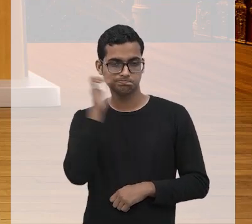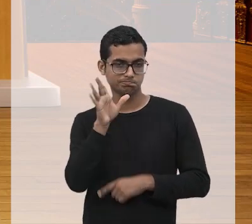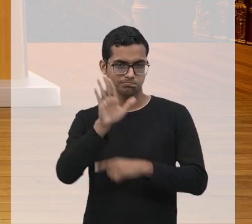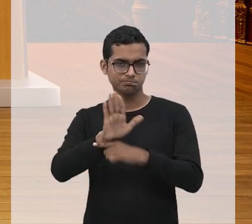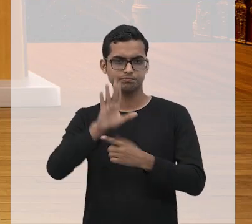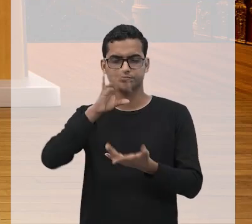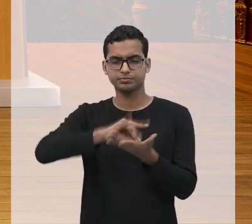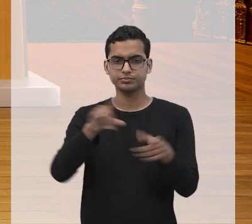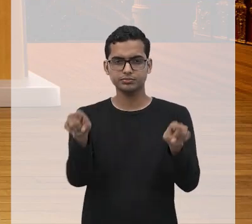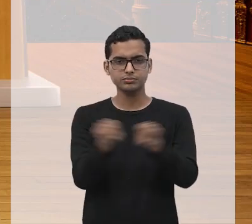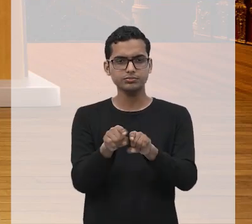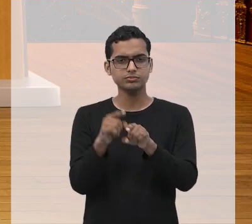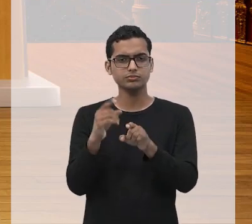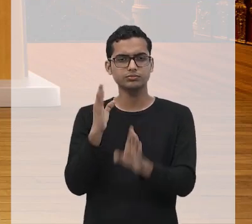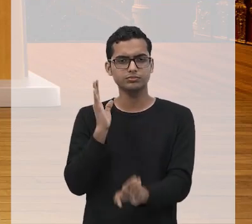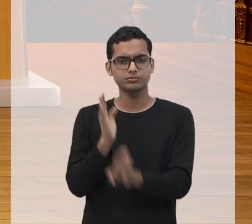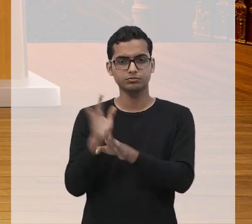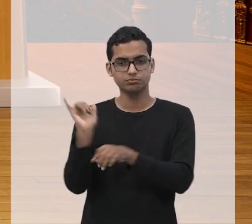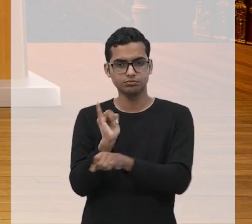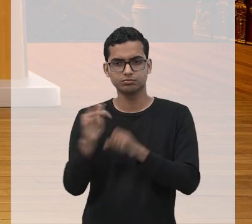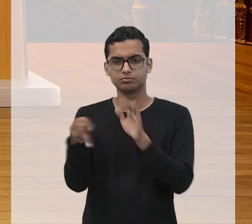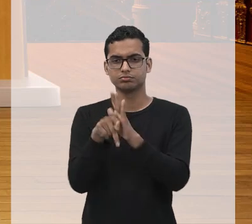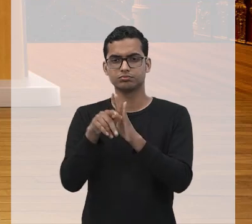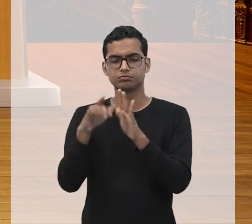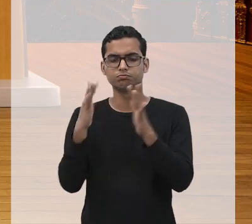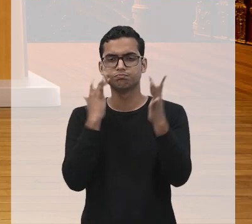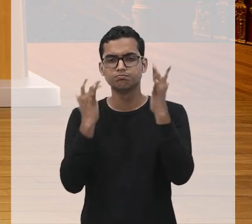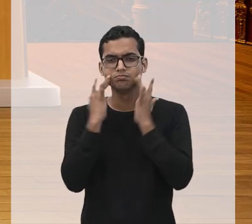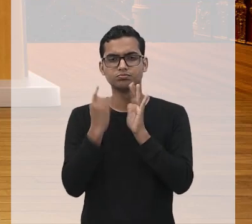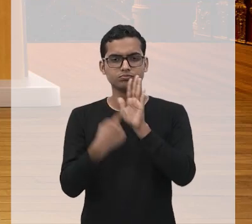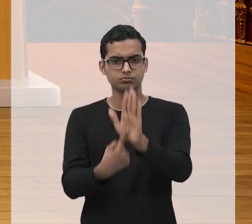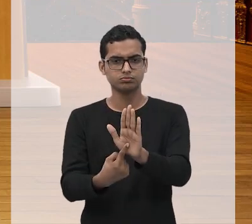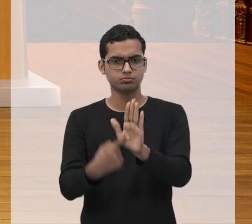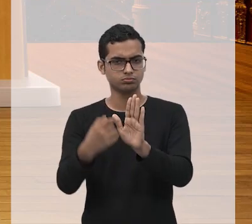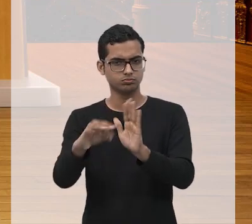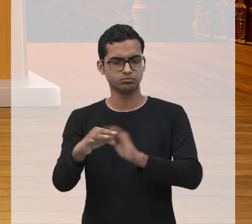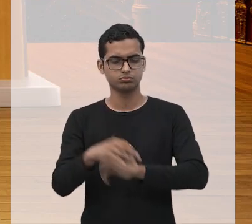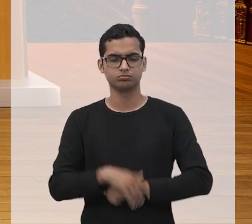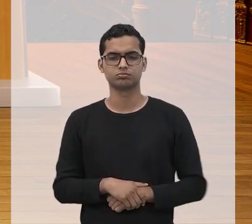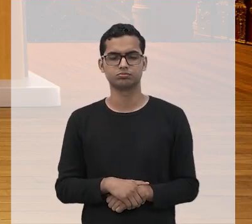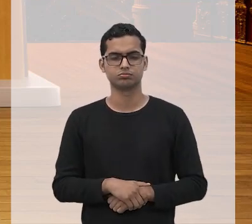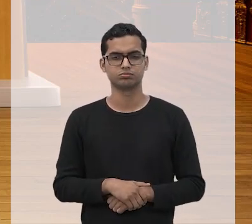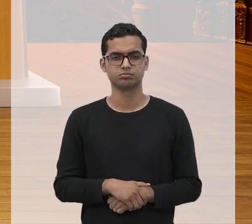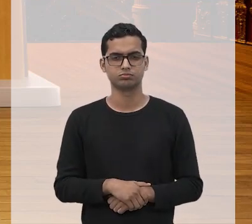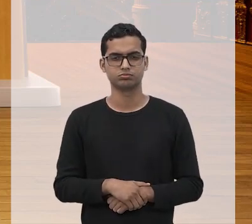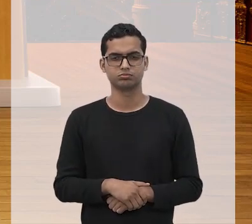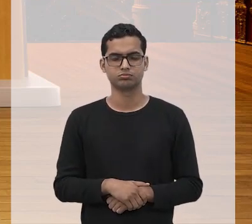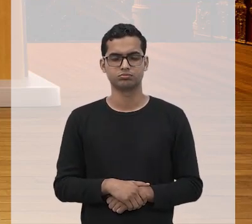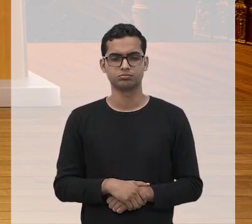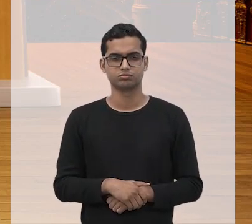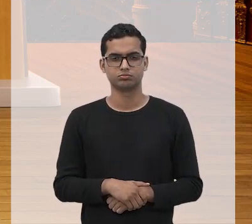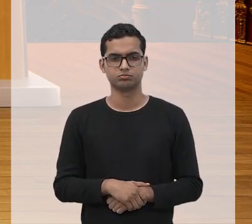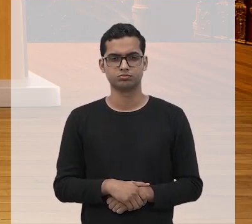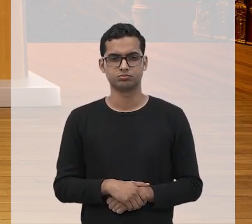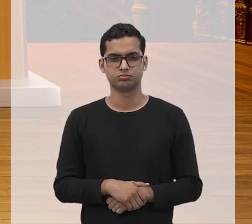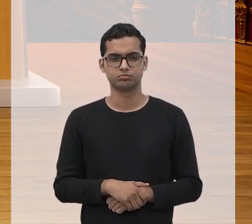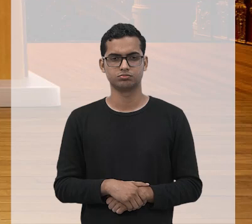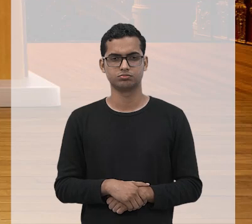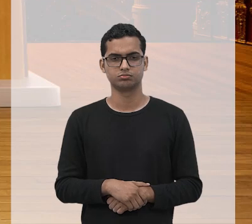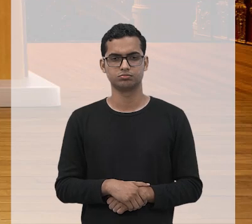acabaram, né, encontrando no teatro essa ferramenta, certo? Mas a preocupação deles não era